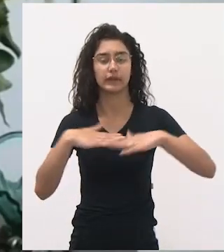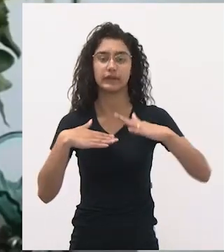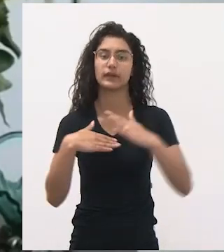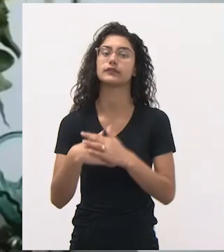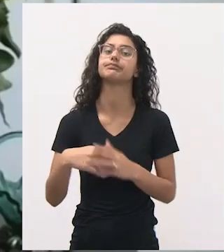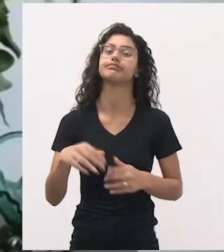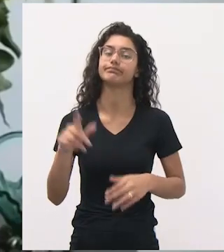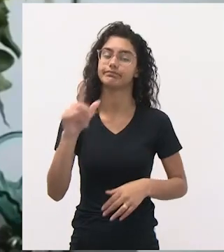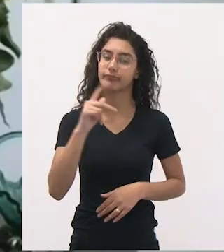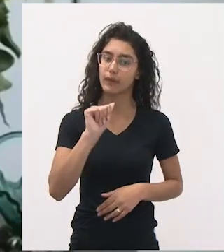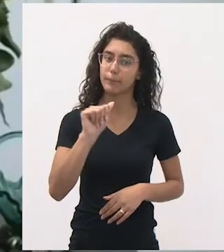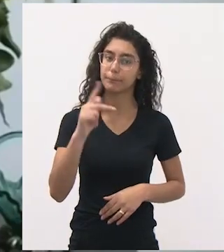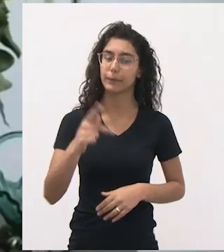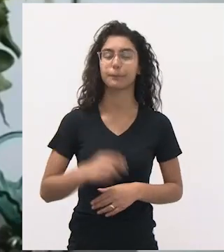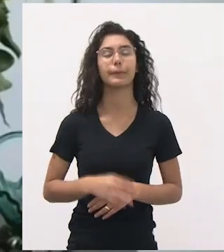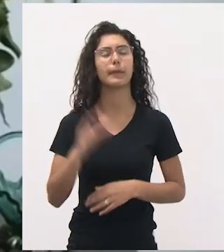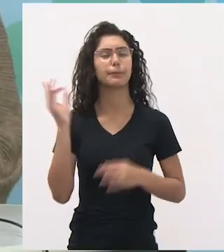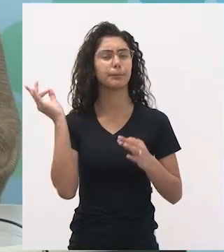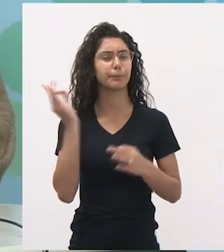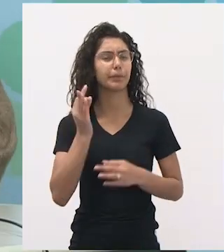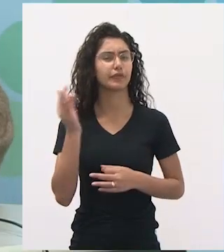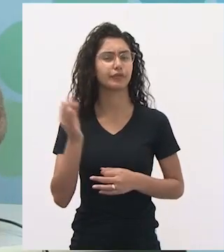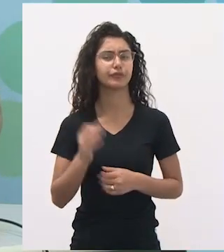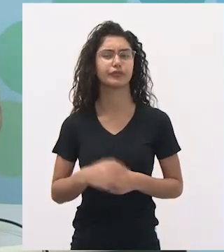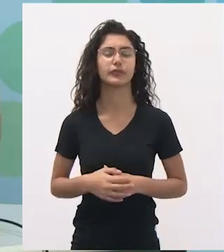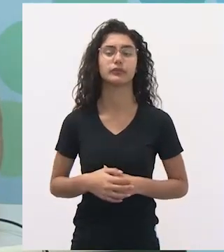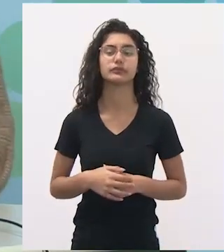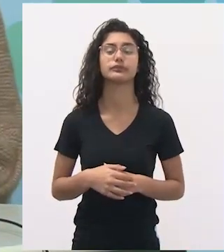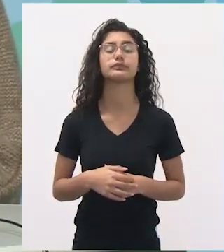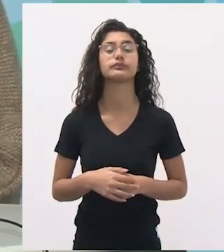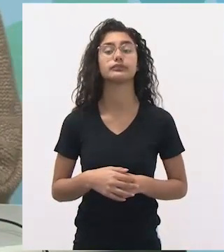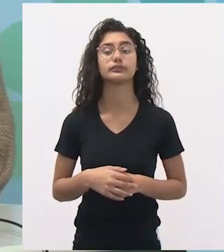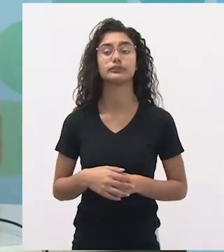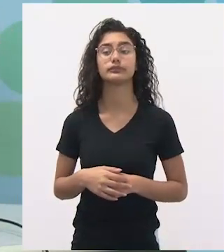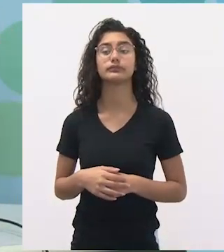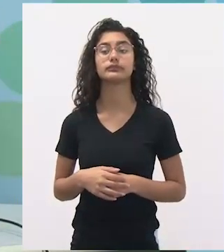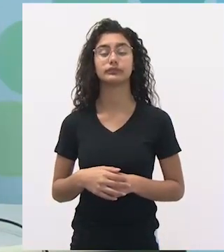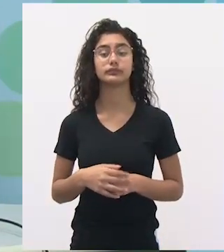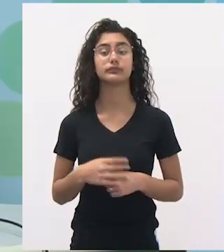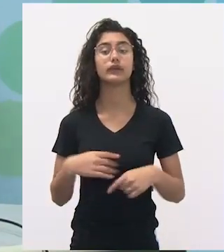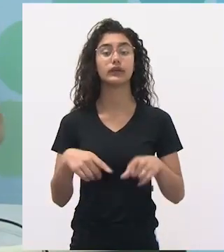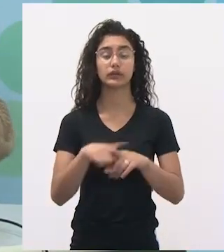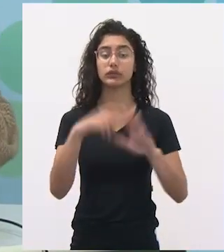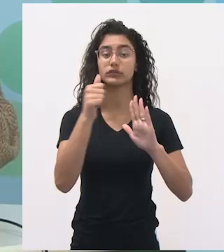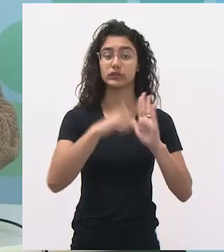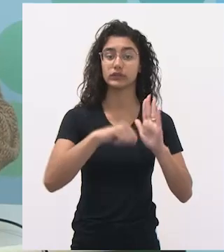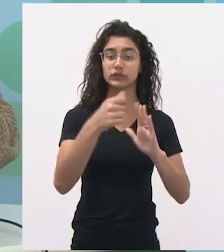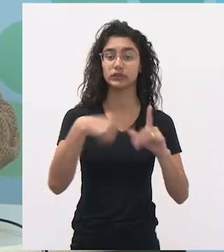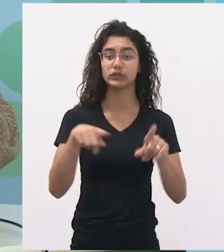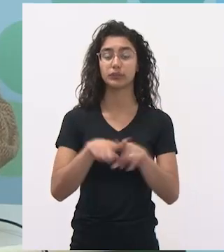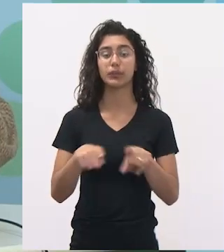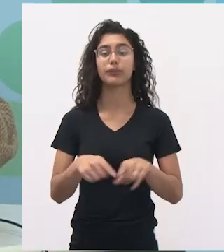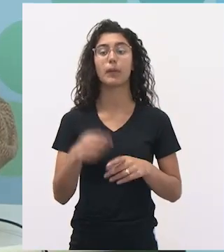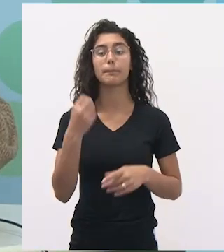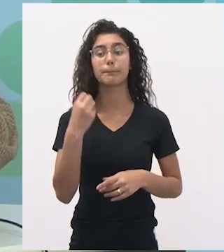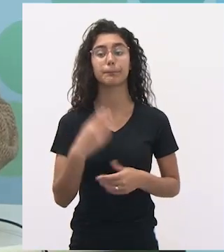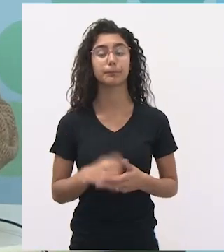APs. Perfeito, perfeito. Que também estão no CAD, né? Guia das atividades e avaliações. Bom,